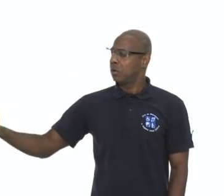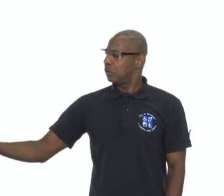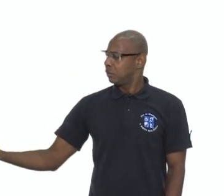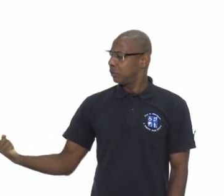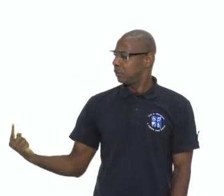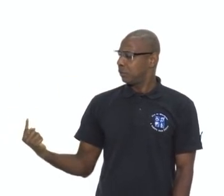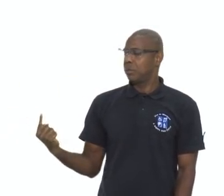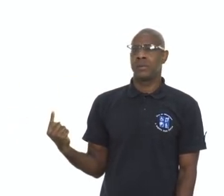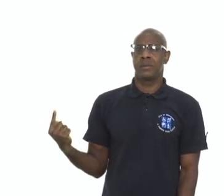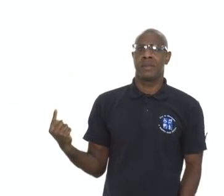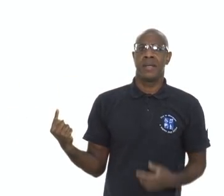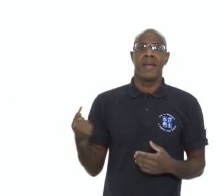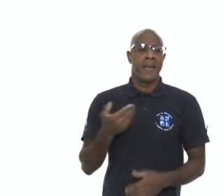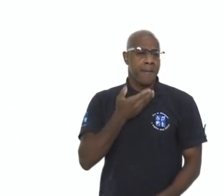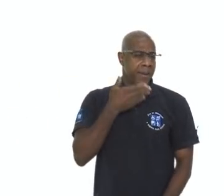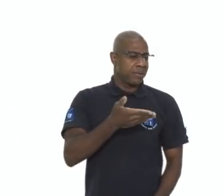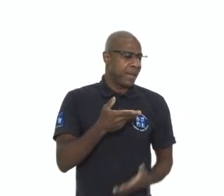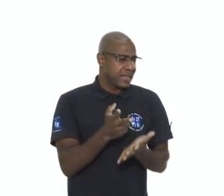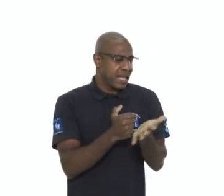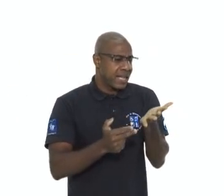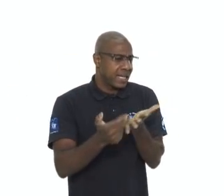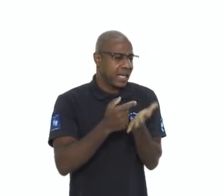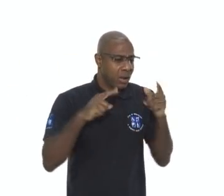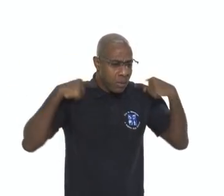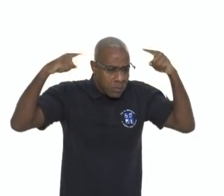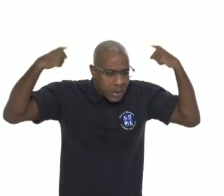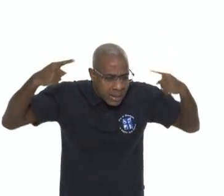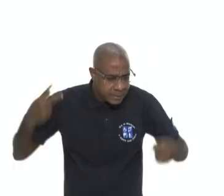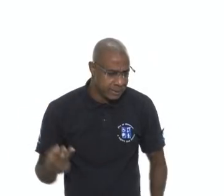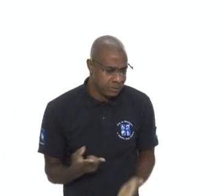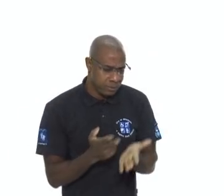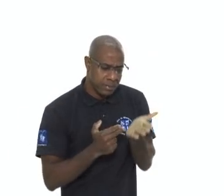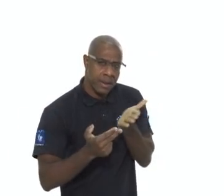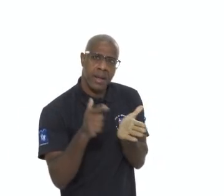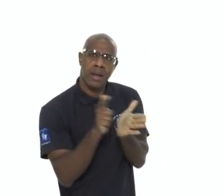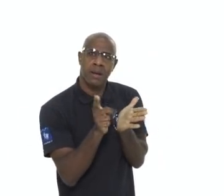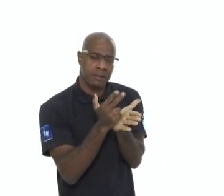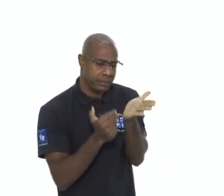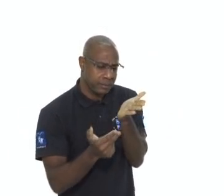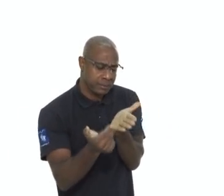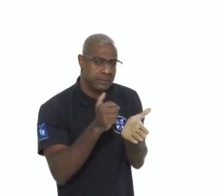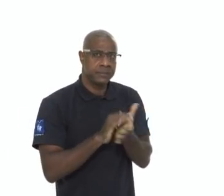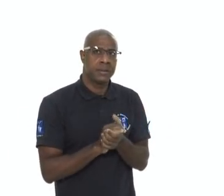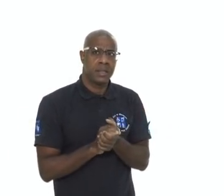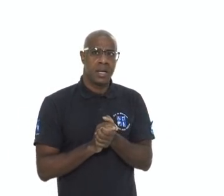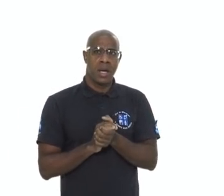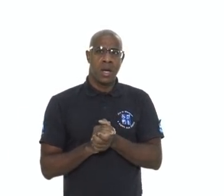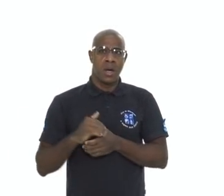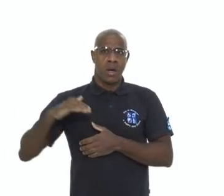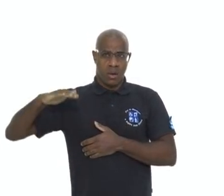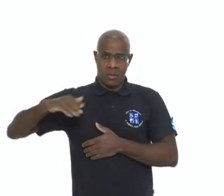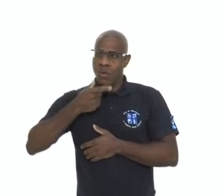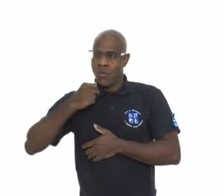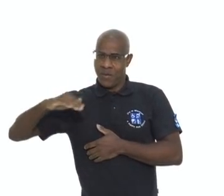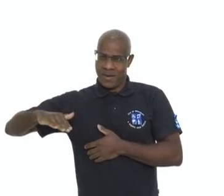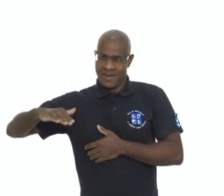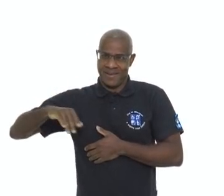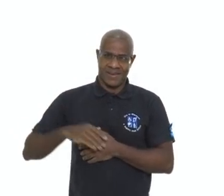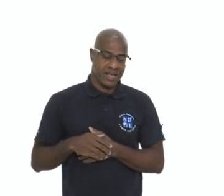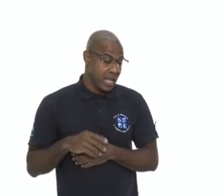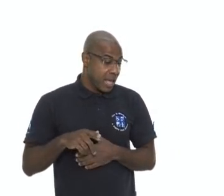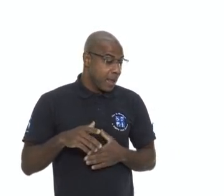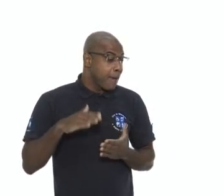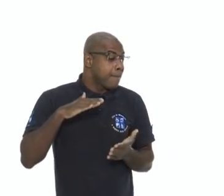carneiro numa folha de papel. O Pequeno Príncipe mora no